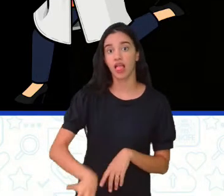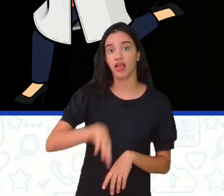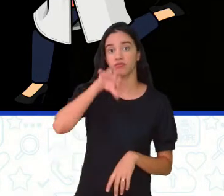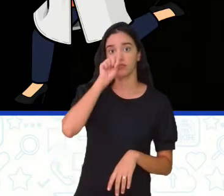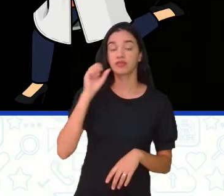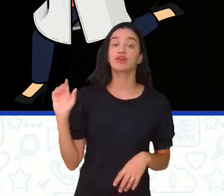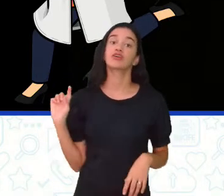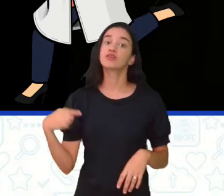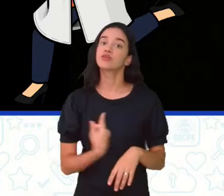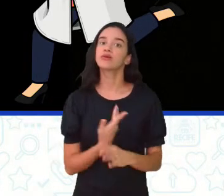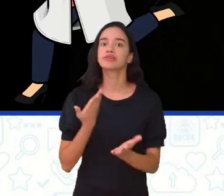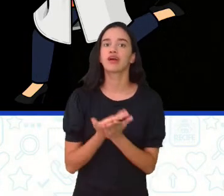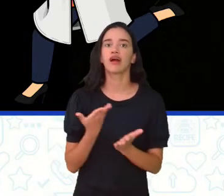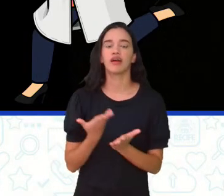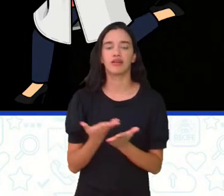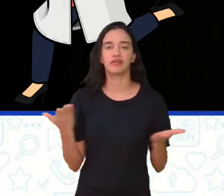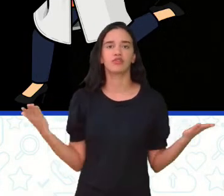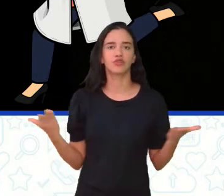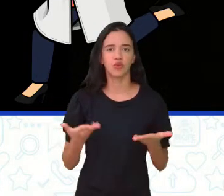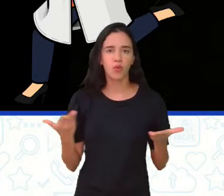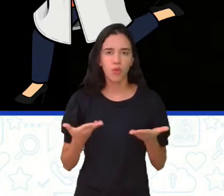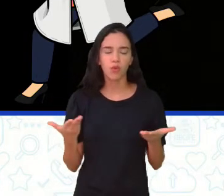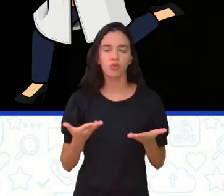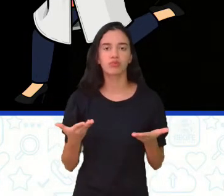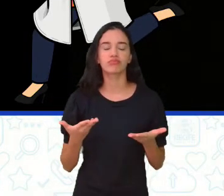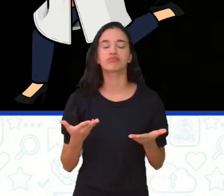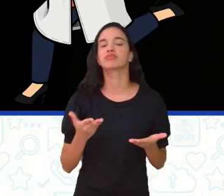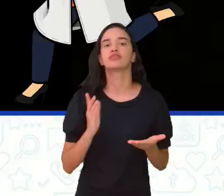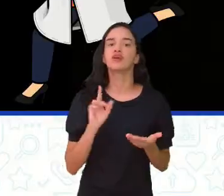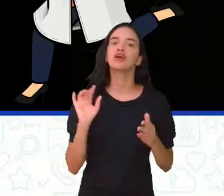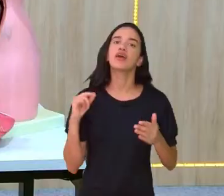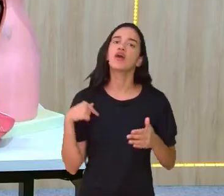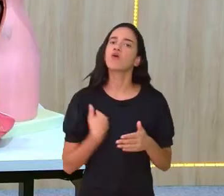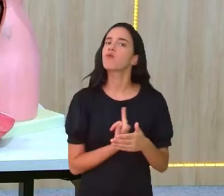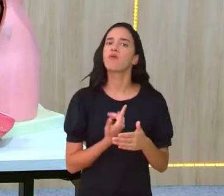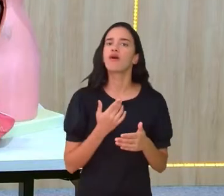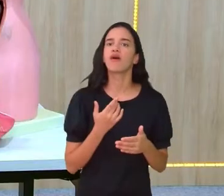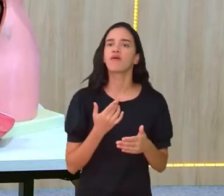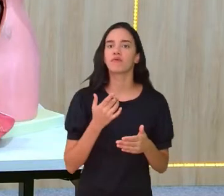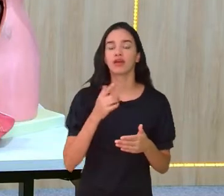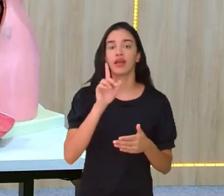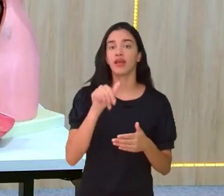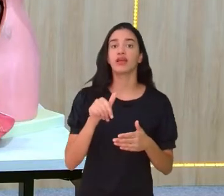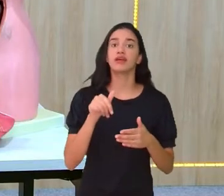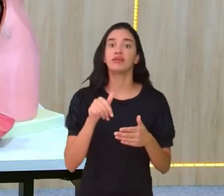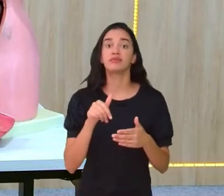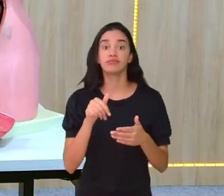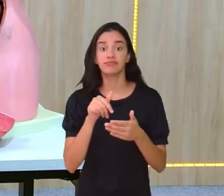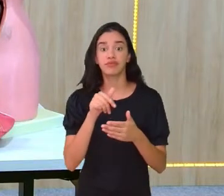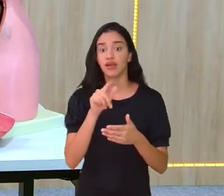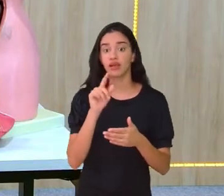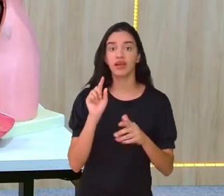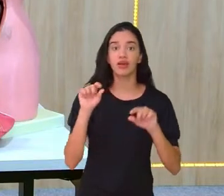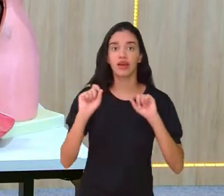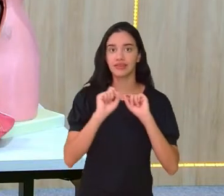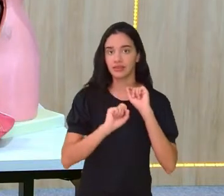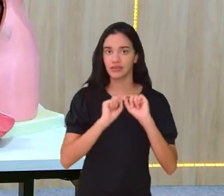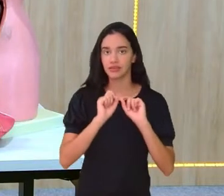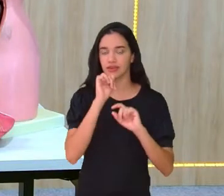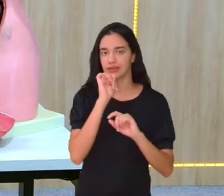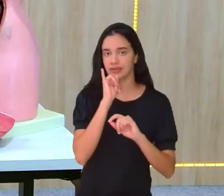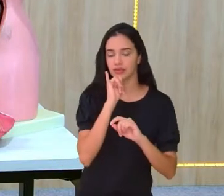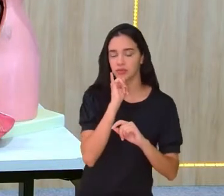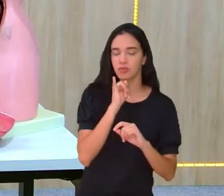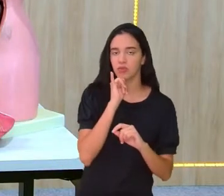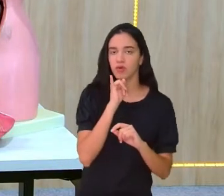com a nossa aula de hoje. Então, qualquer atividade que a gente venha fazer, né, a mais do que a gente está fazendo aí no dia a